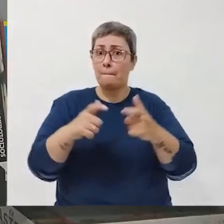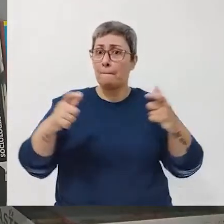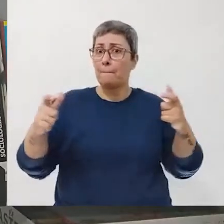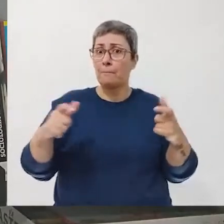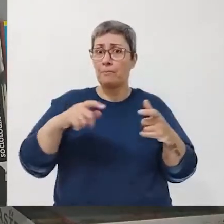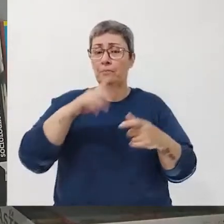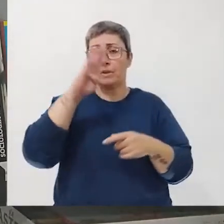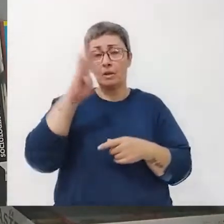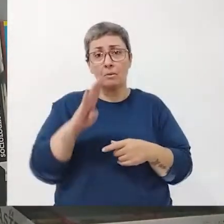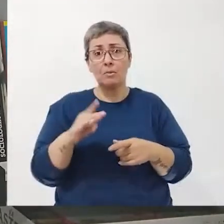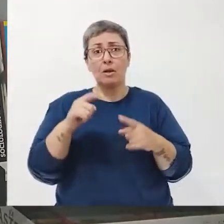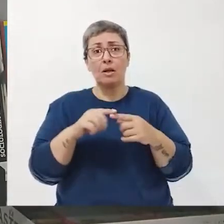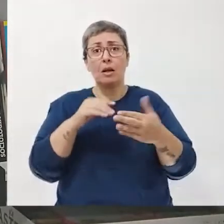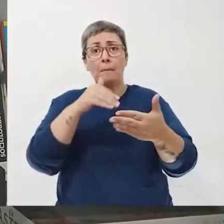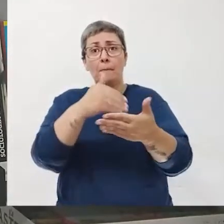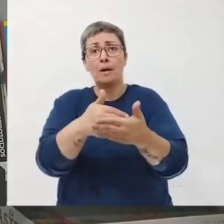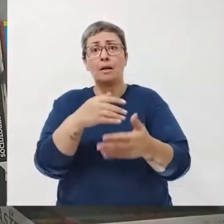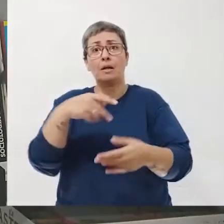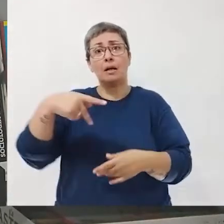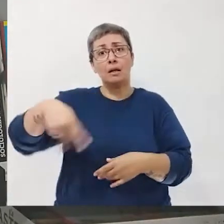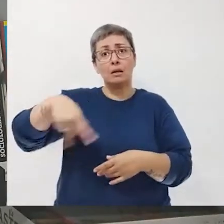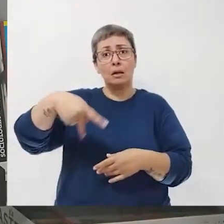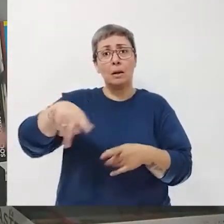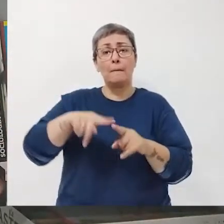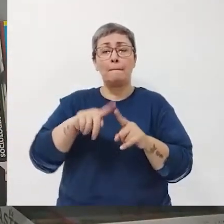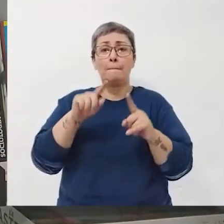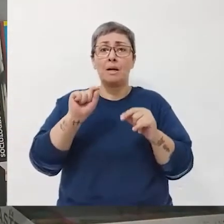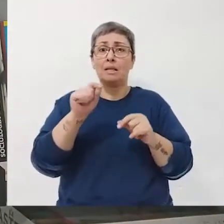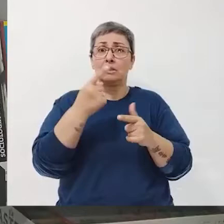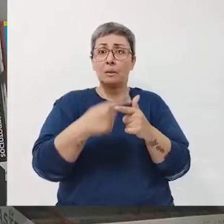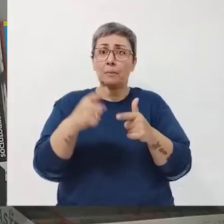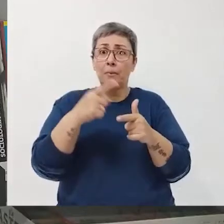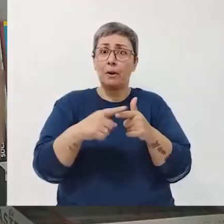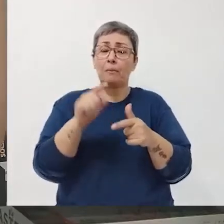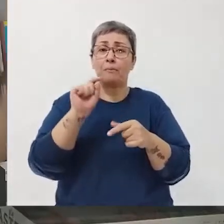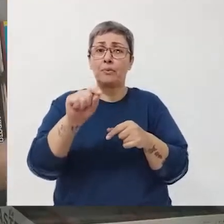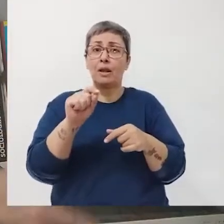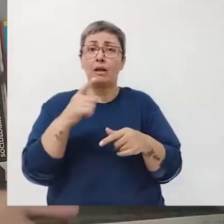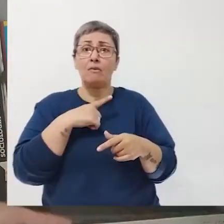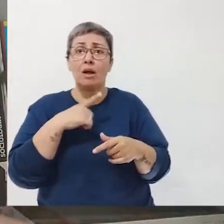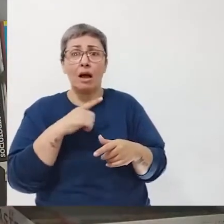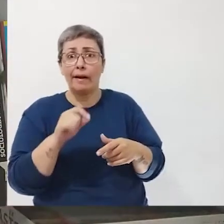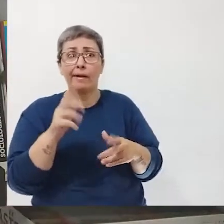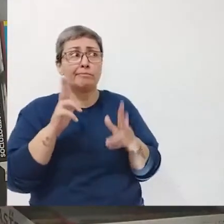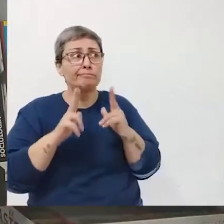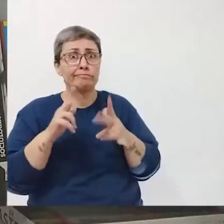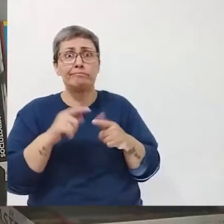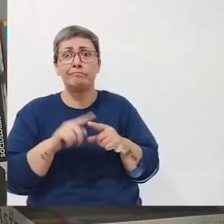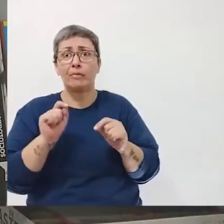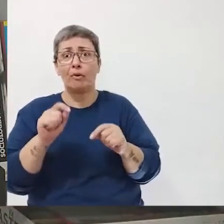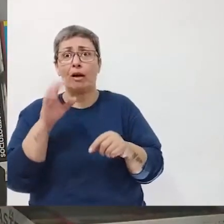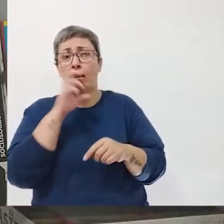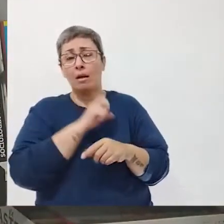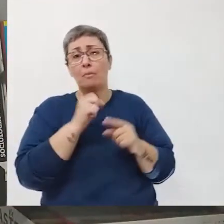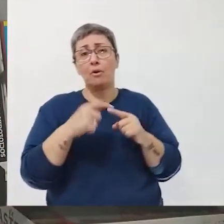parte do Brasil e até parte do Paraguai. Mas quando tem algum problema por lá, a gente logo fica sabendo, né? Porque muita gente